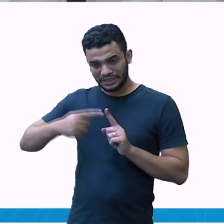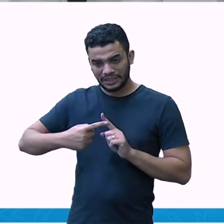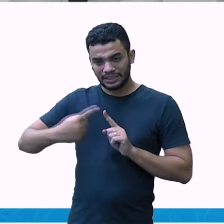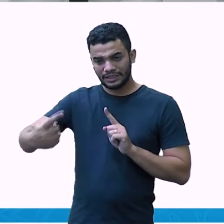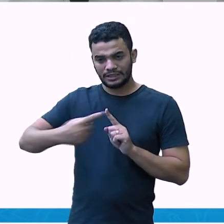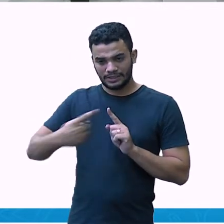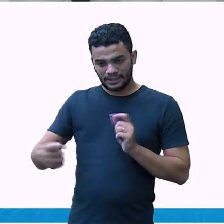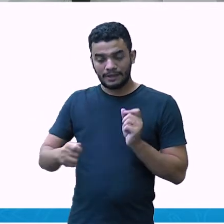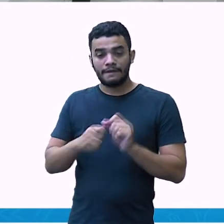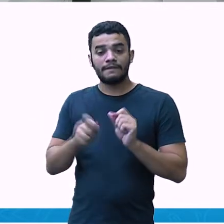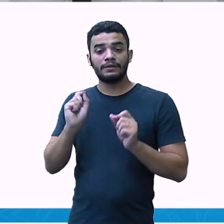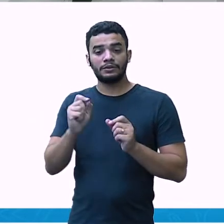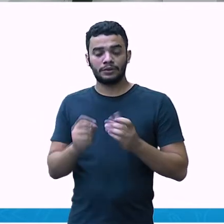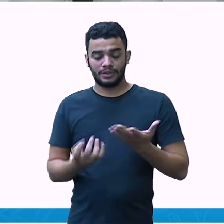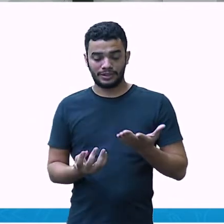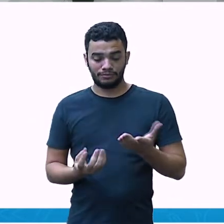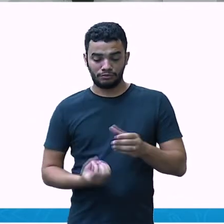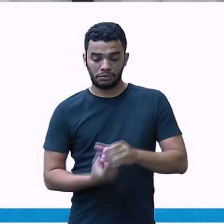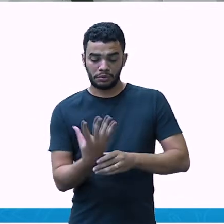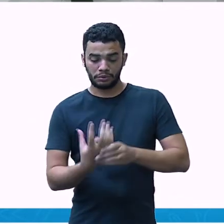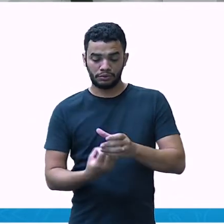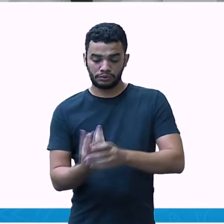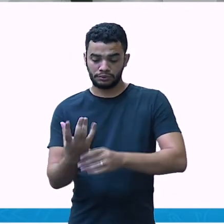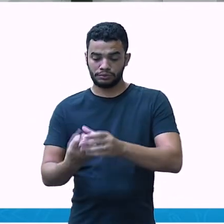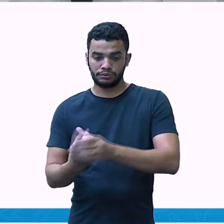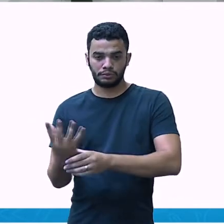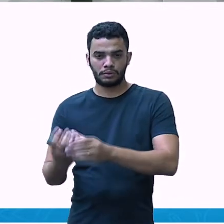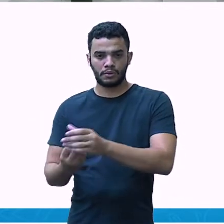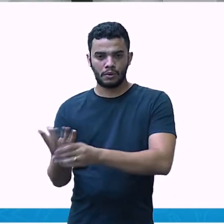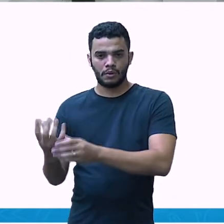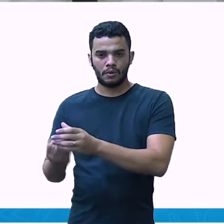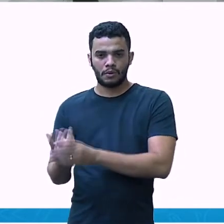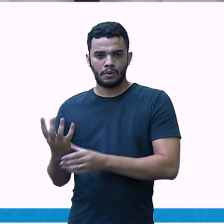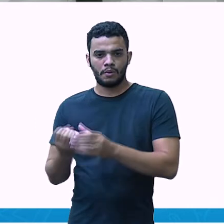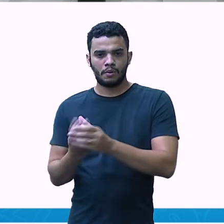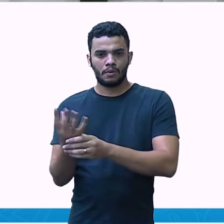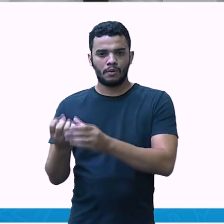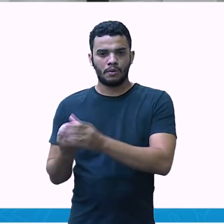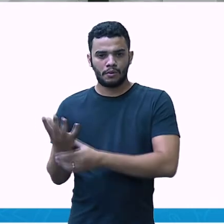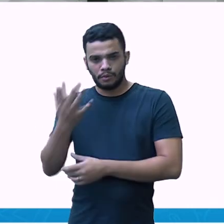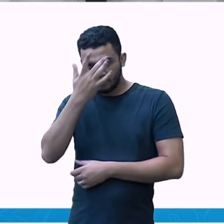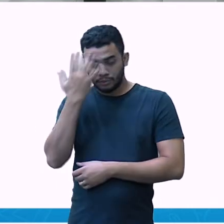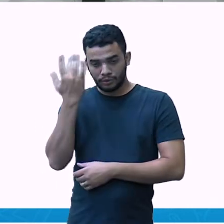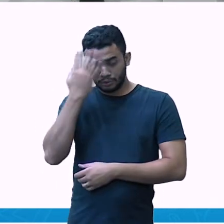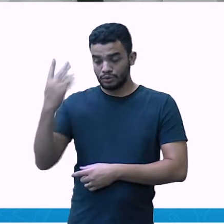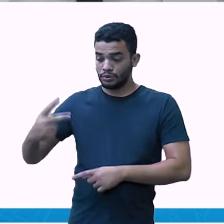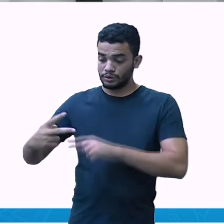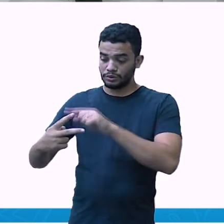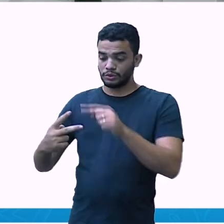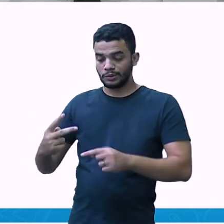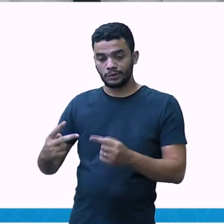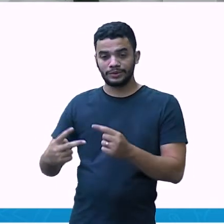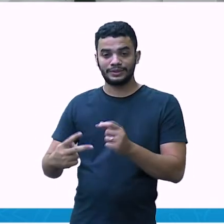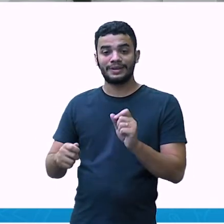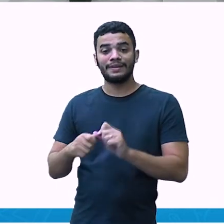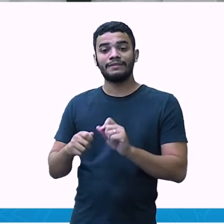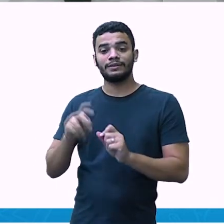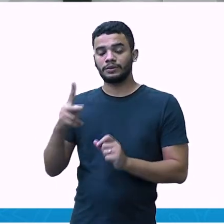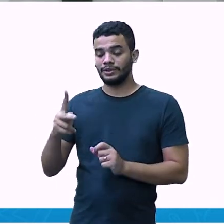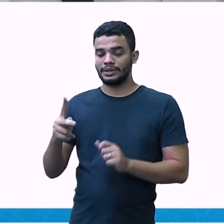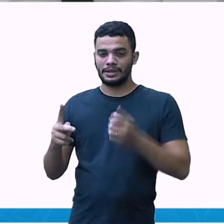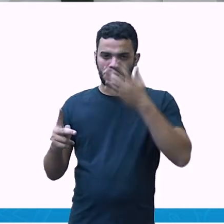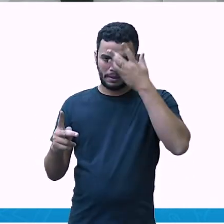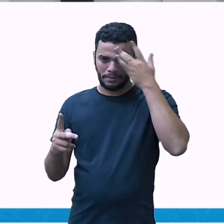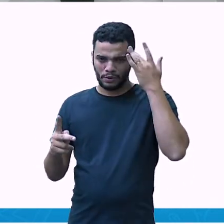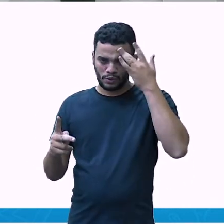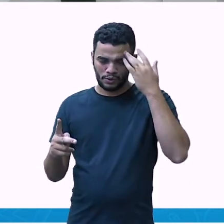produções de lixo das 2 pessoas. Então, tem de segunda a domingo. Então, eu tenho uma pessoa A, que está